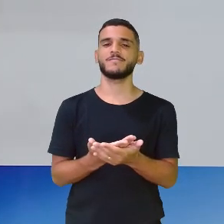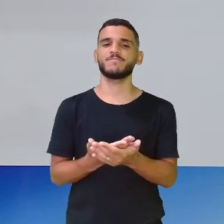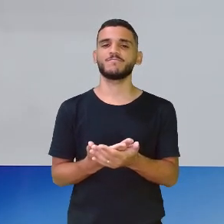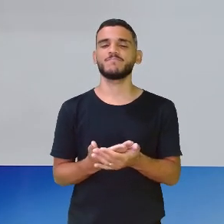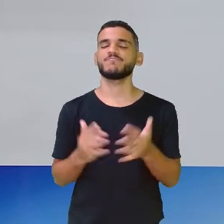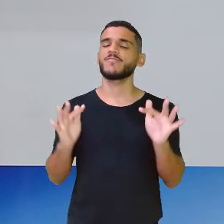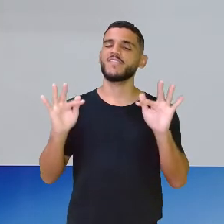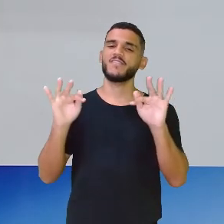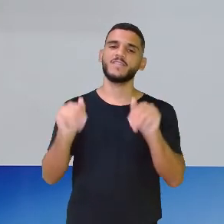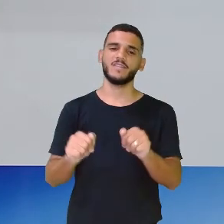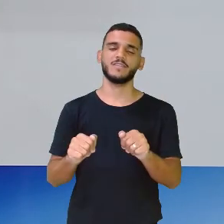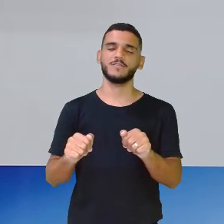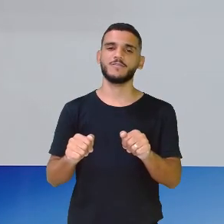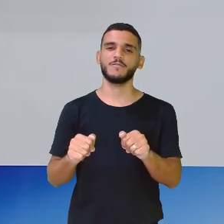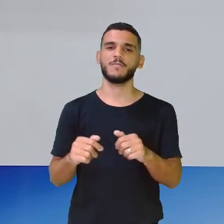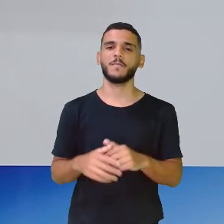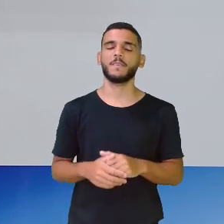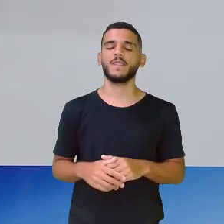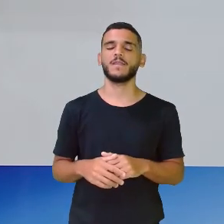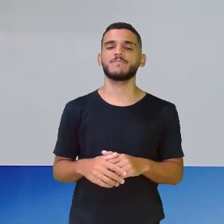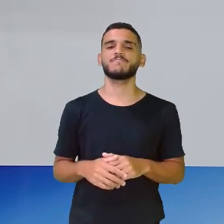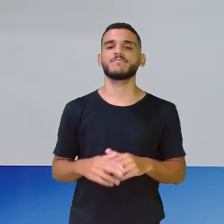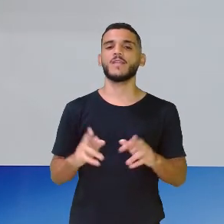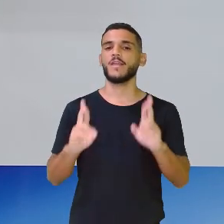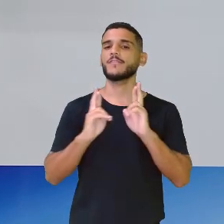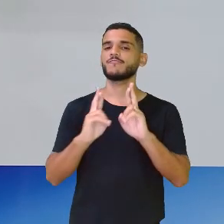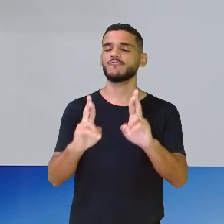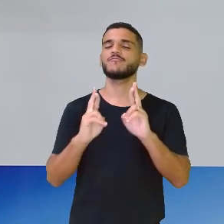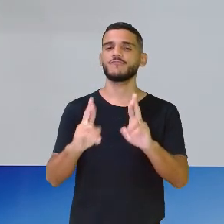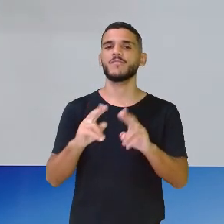aula chegou ao fim, mas eu espero contar com